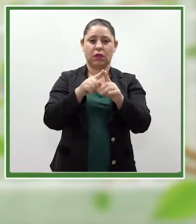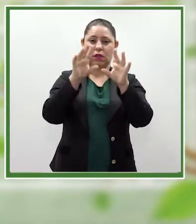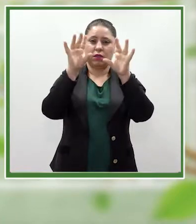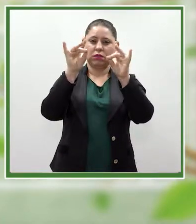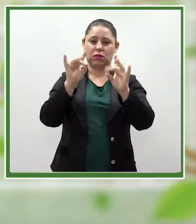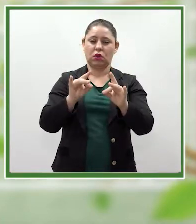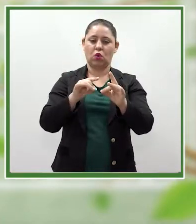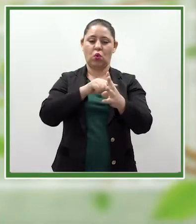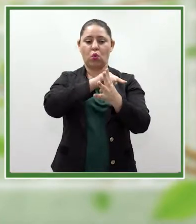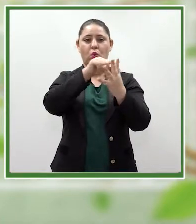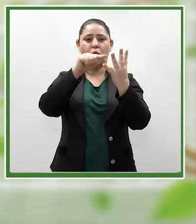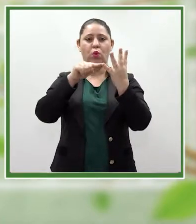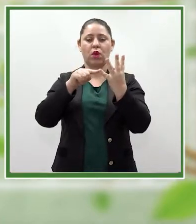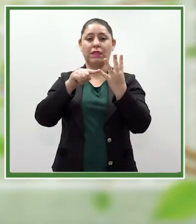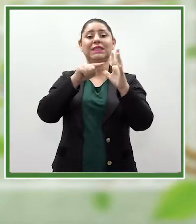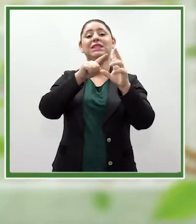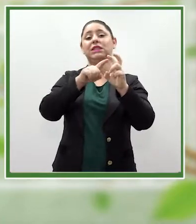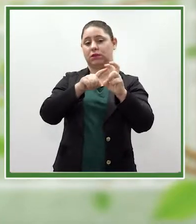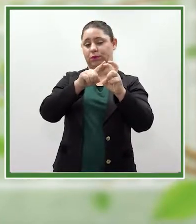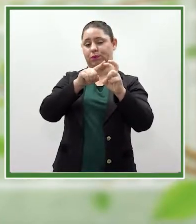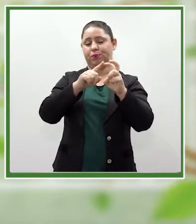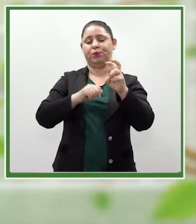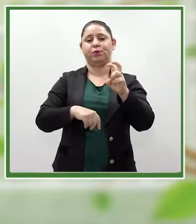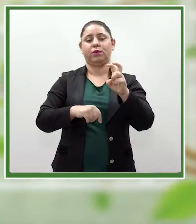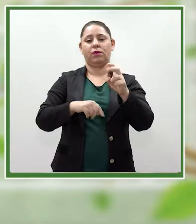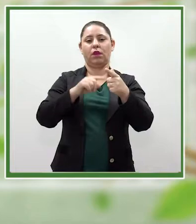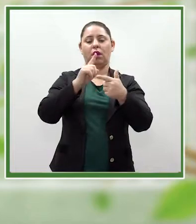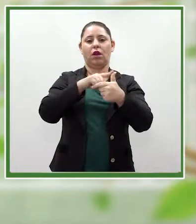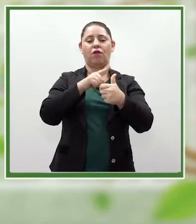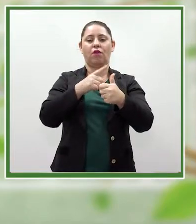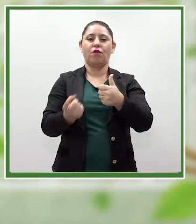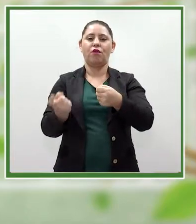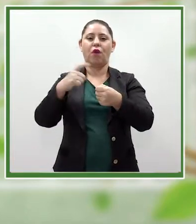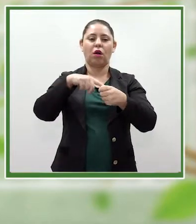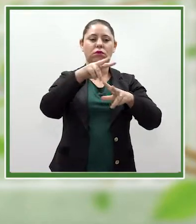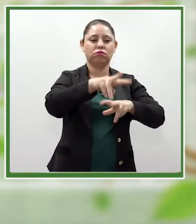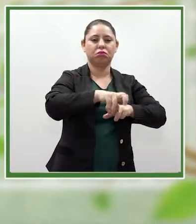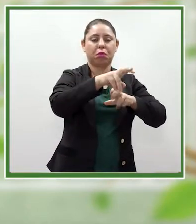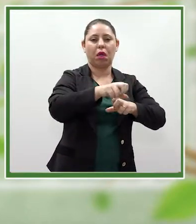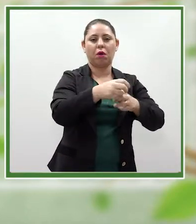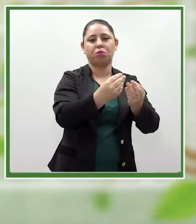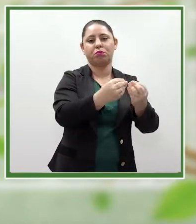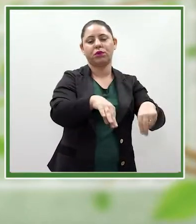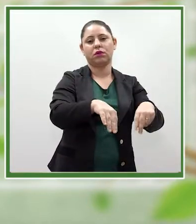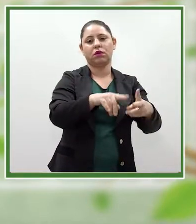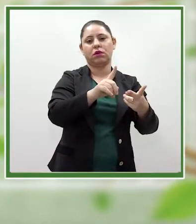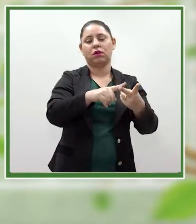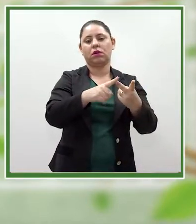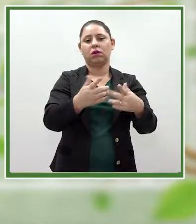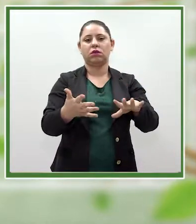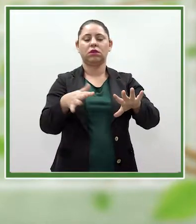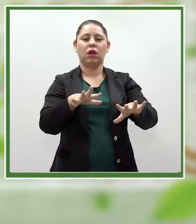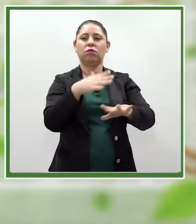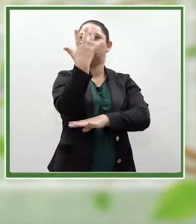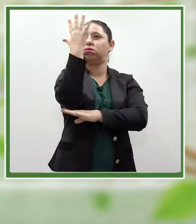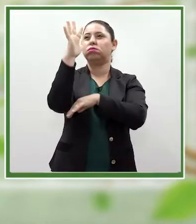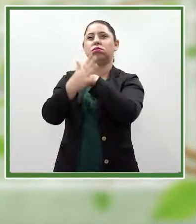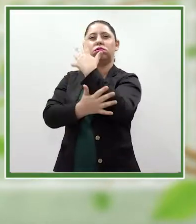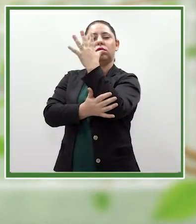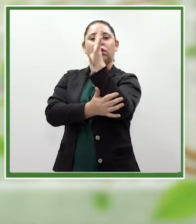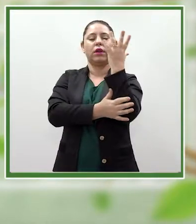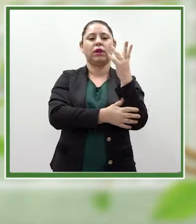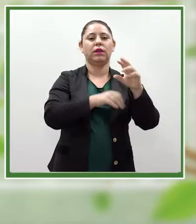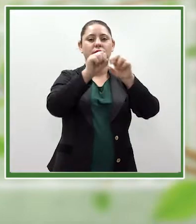tecnologias, eu descrevi aqui apenas quatro, apenas cinco. Então, estão a recuperação de pastagens degradadas, a